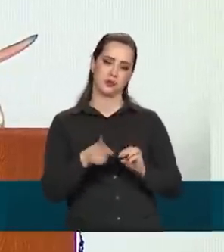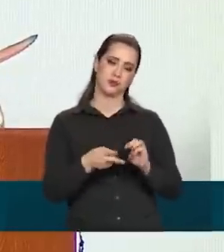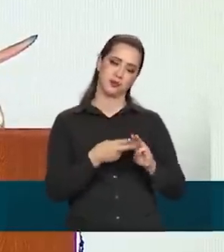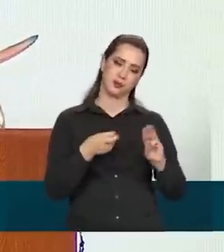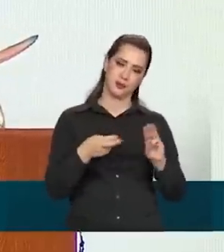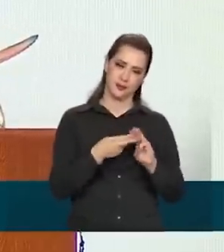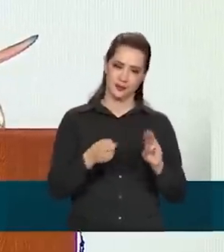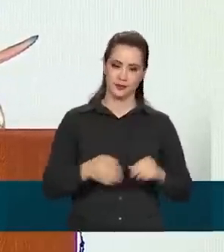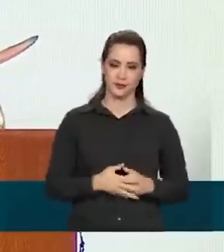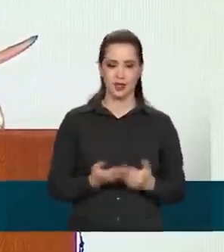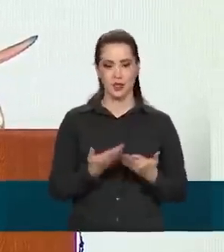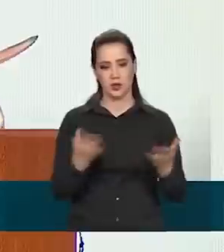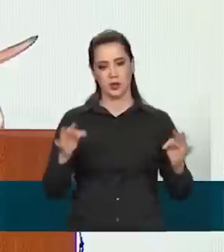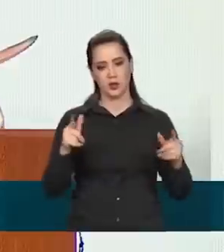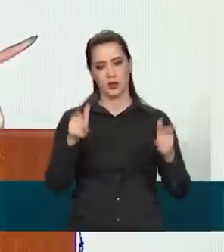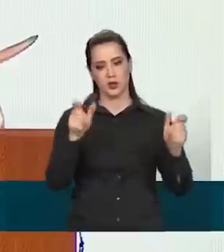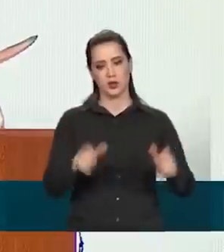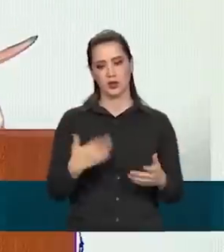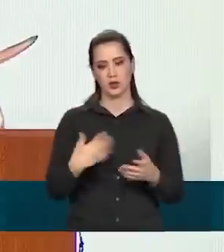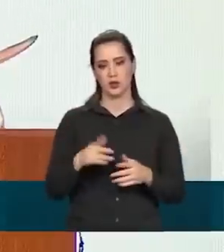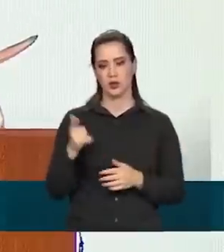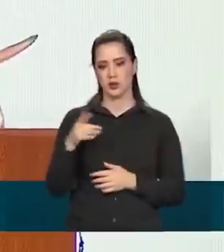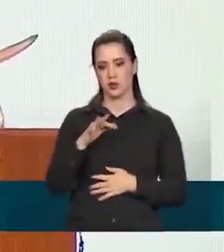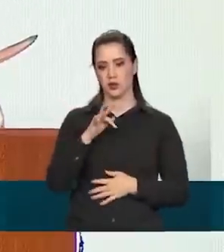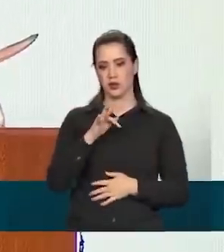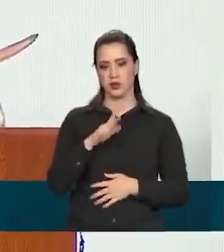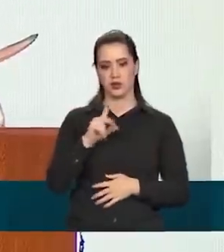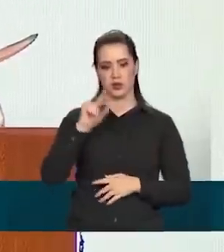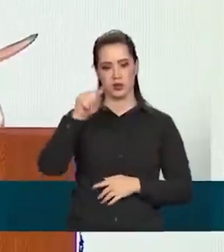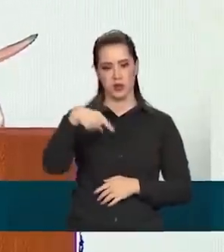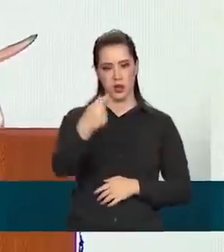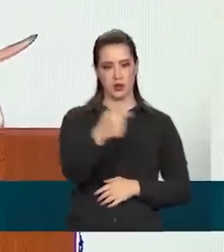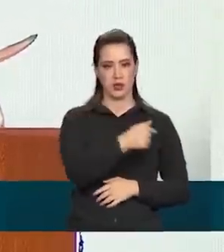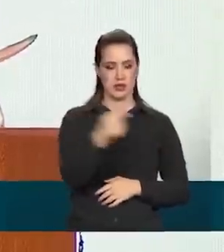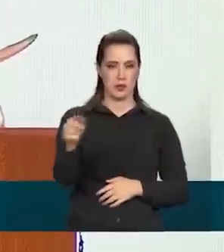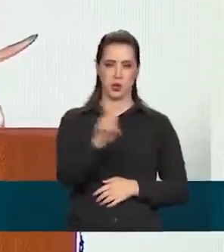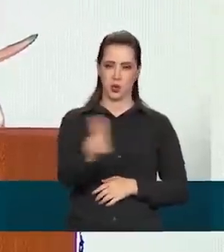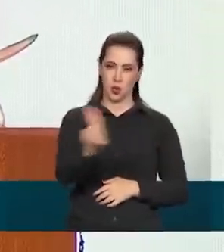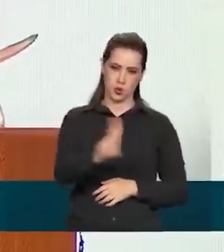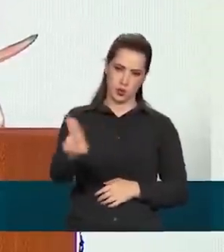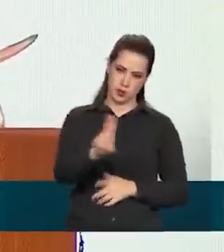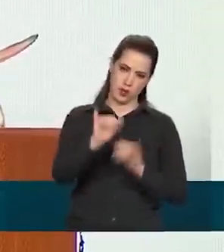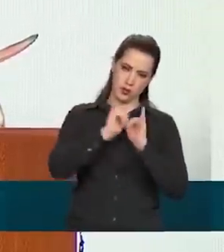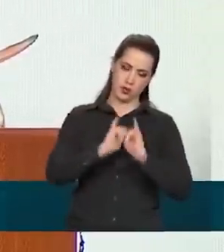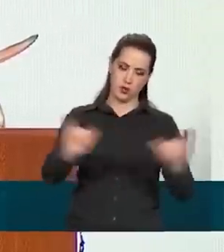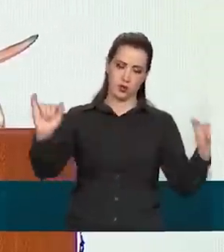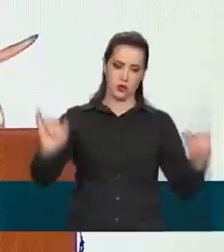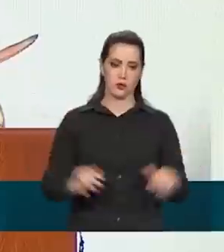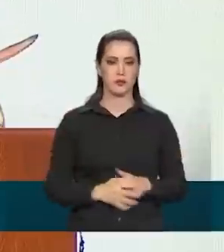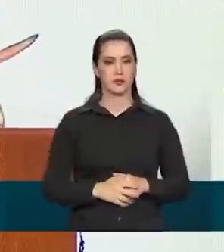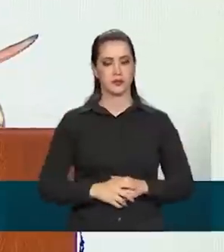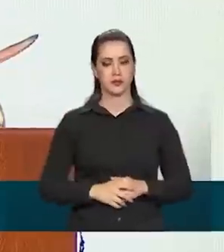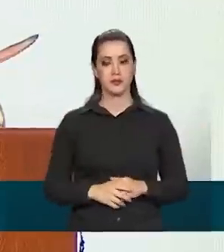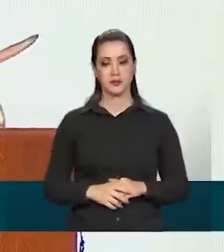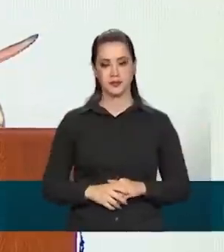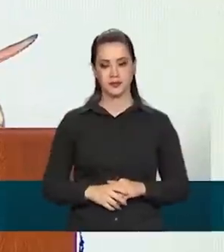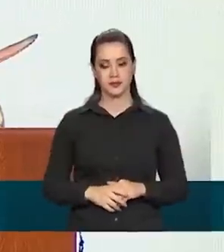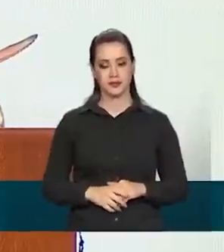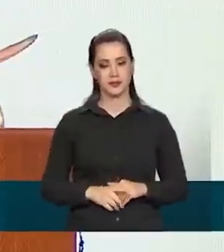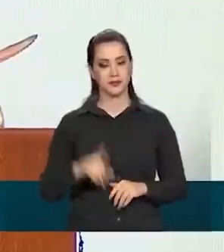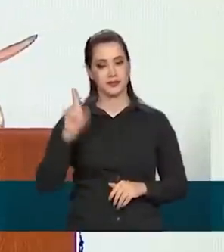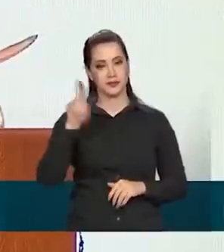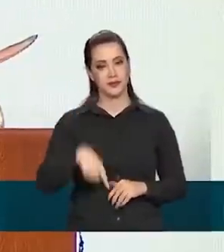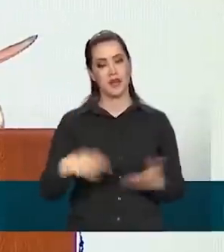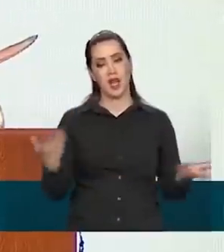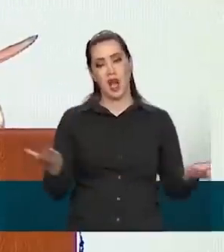Indígenas. Os demais não estão aqui, né? Mas semana que vem estaremos com toda a nossa equipe composta. É